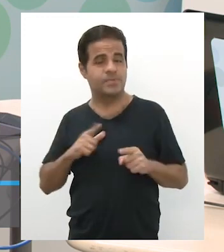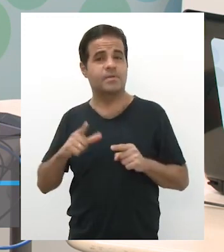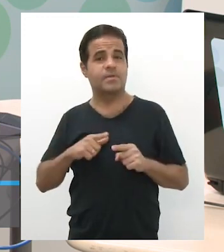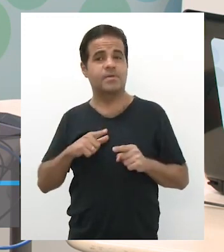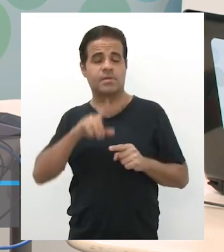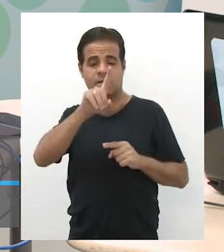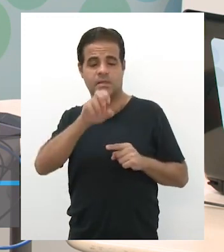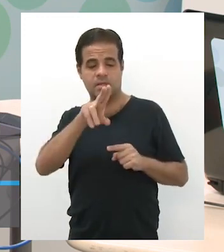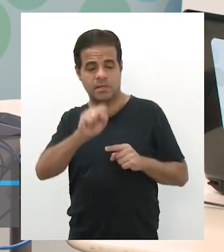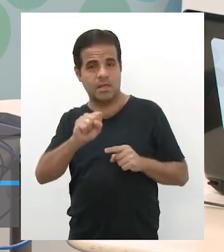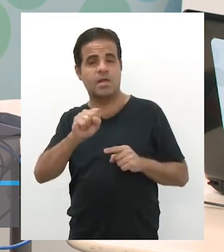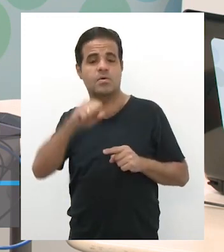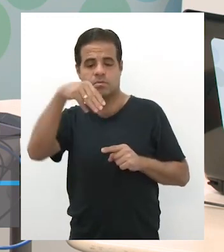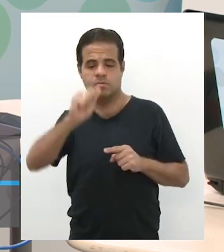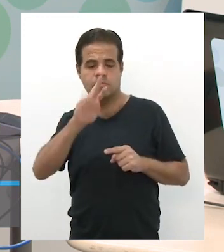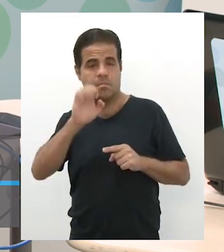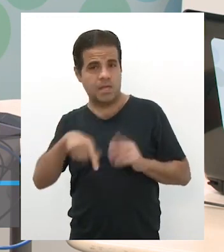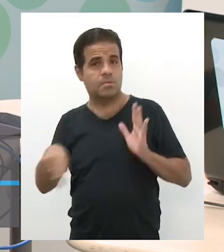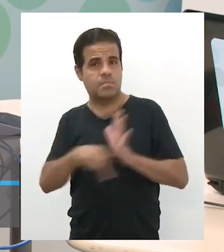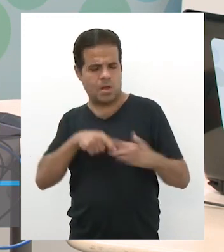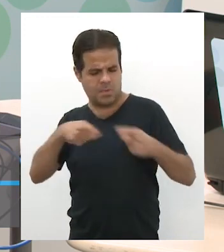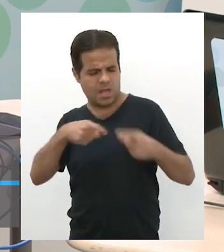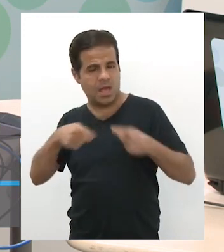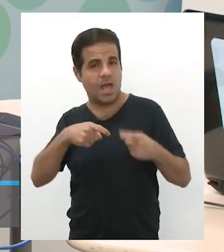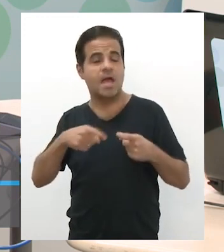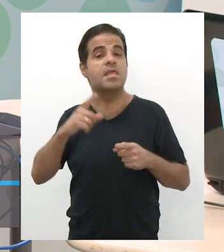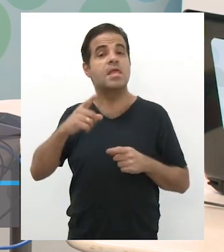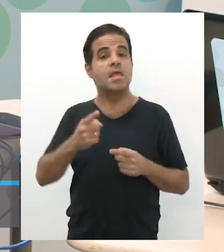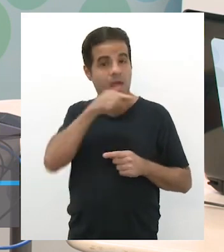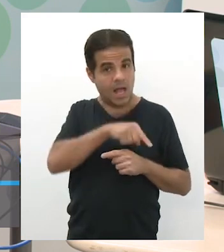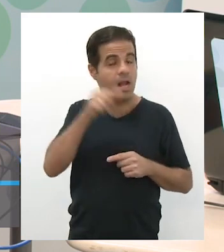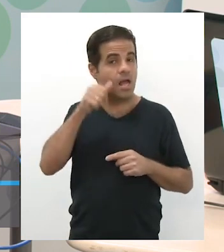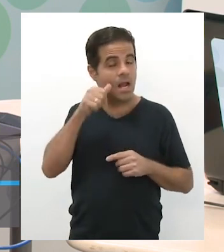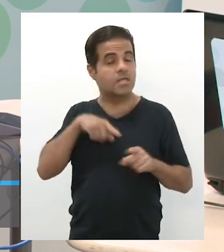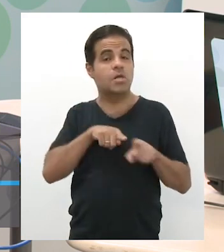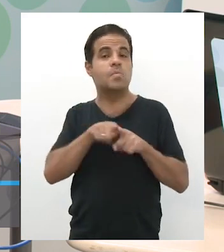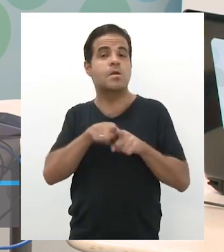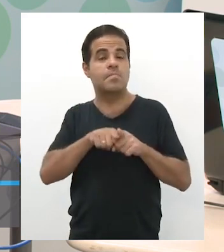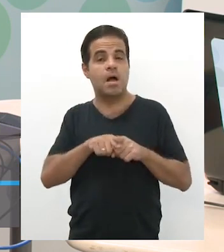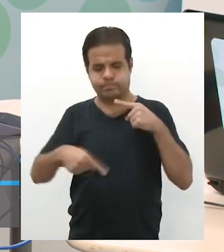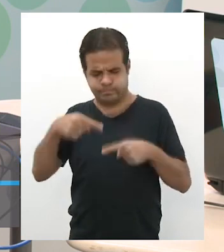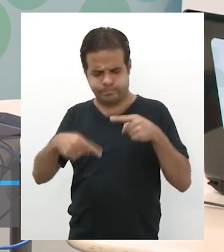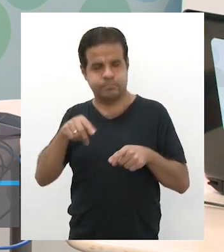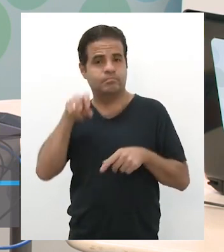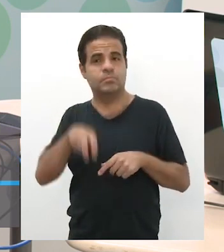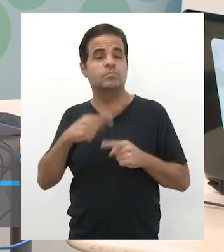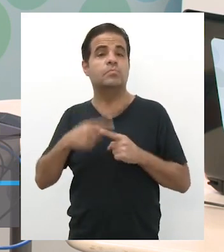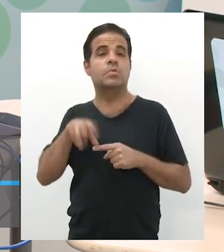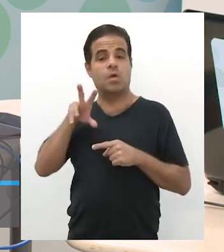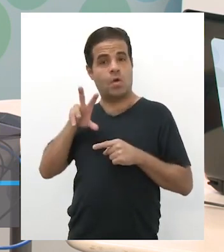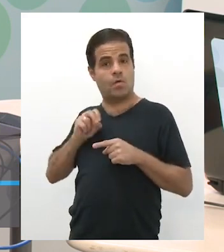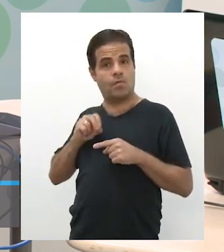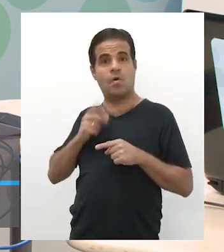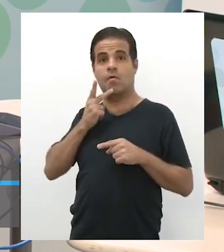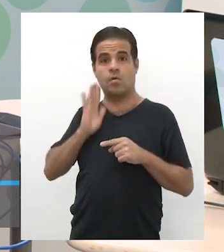deus Marte, que era o deus da guerra, e ela tinha um irmão, né, que disputava ali o trono, porque o avô já tinha dito